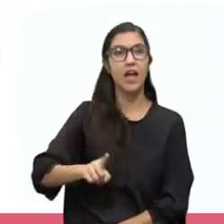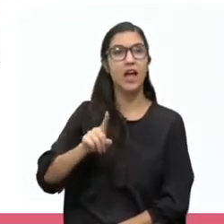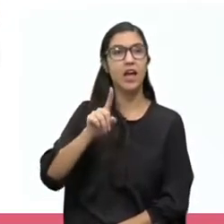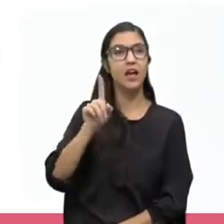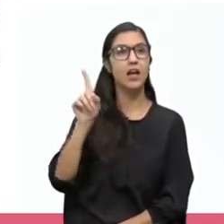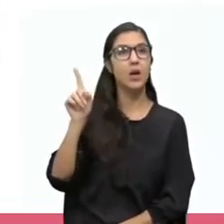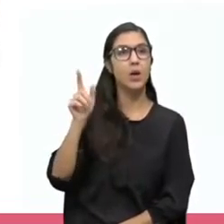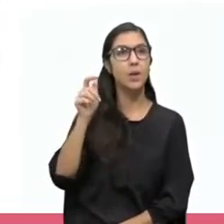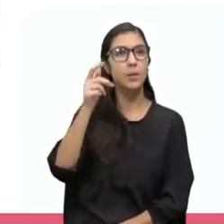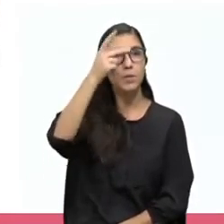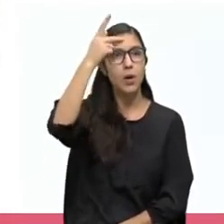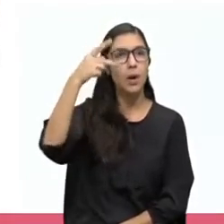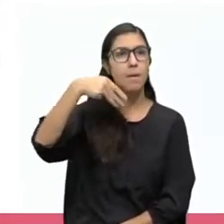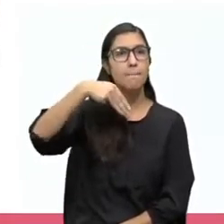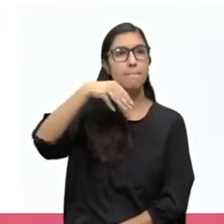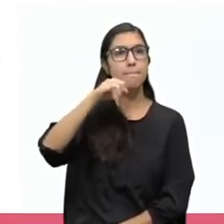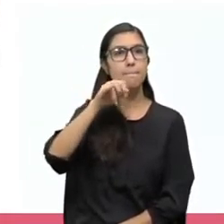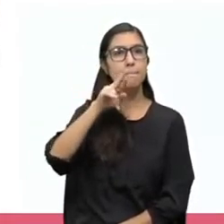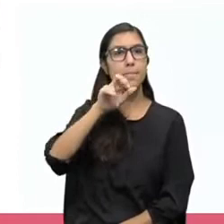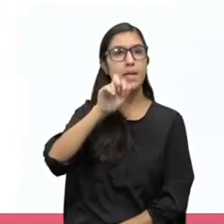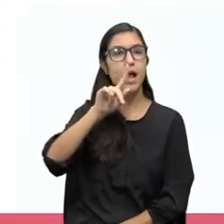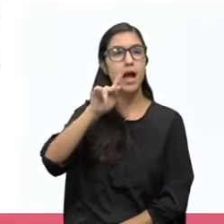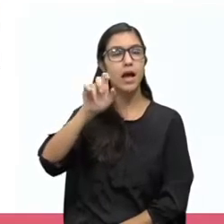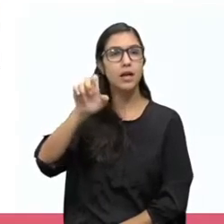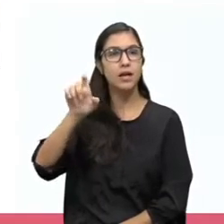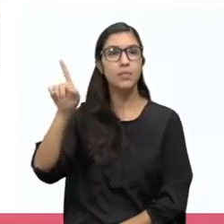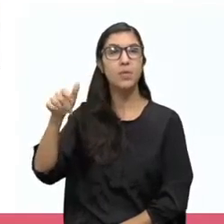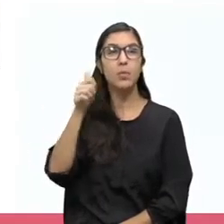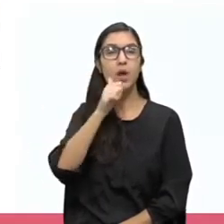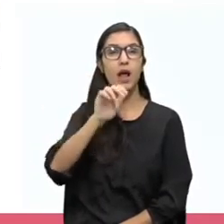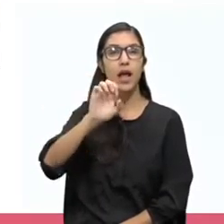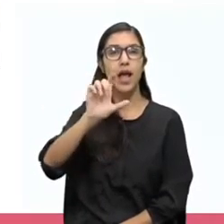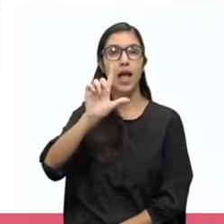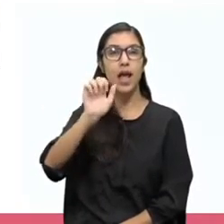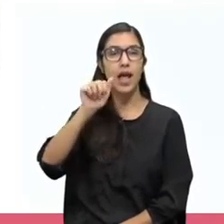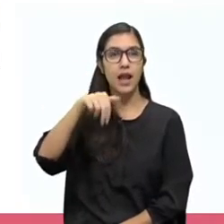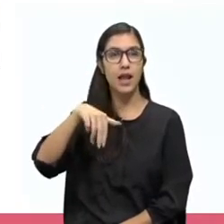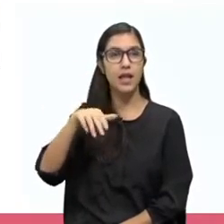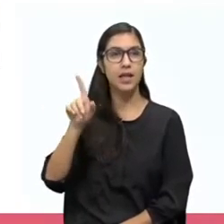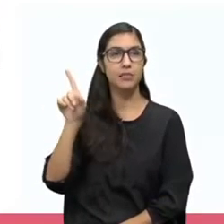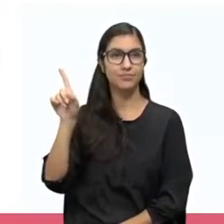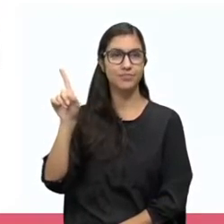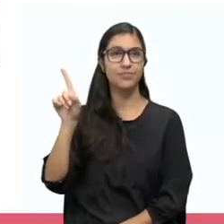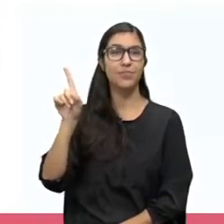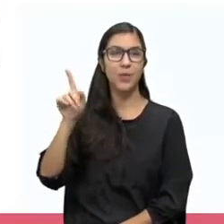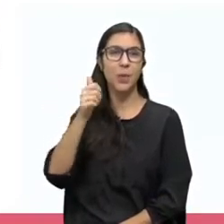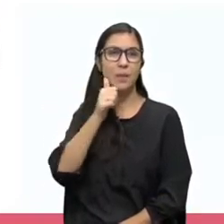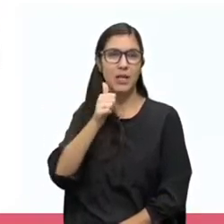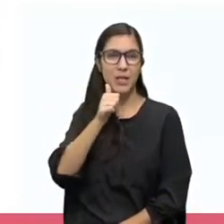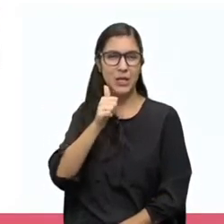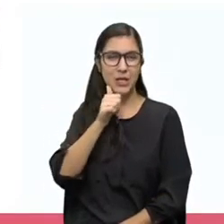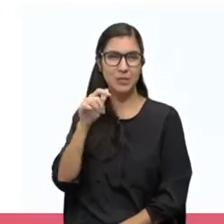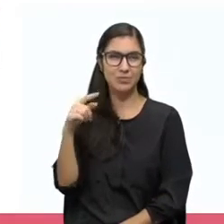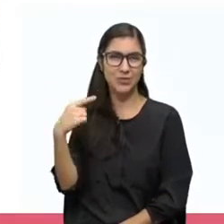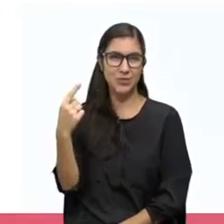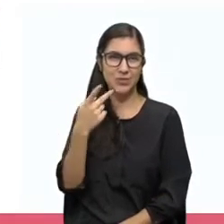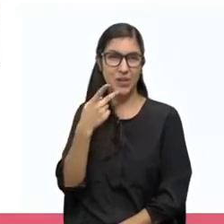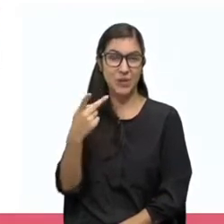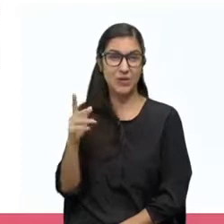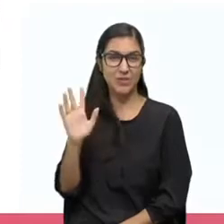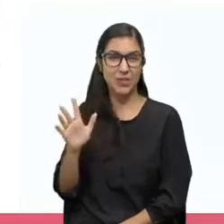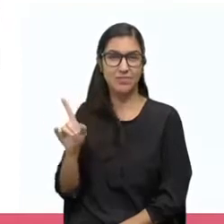Sullivan, certo? Que conta a história da Helen Keller, que é essa garotinha aqui que eu falei para vocês que ela